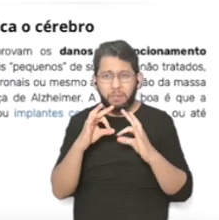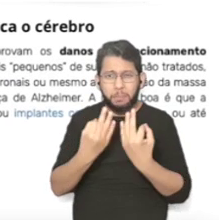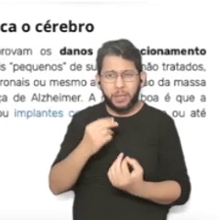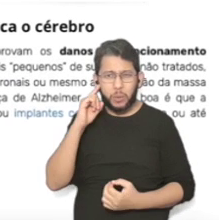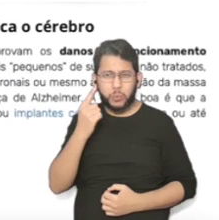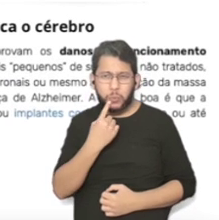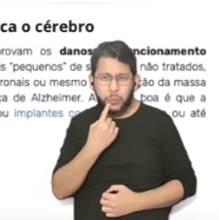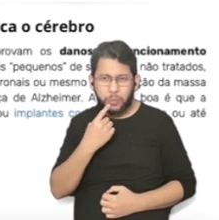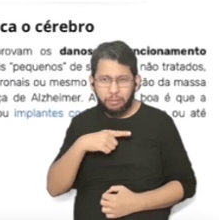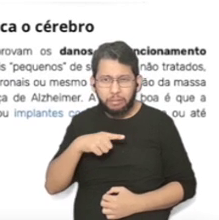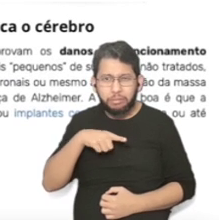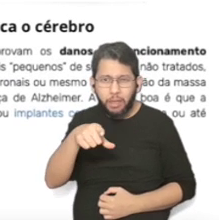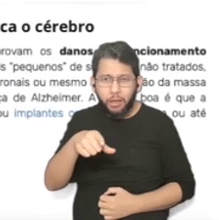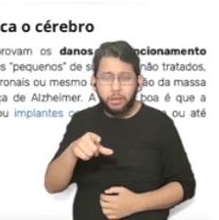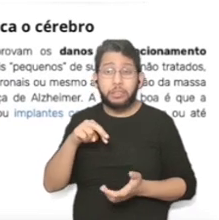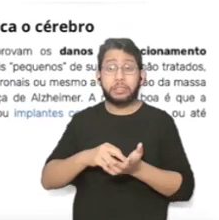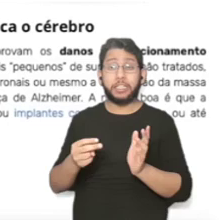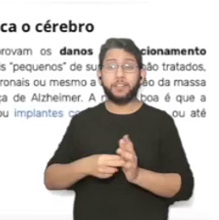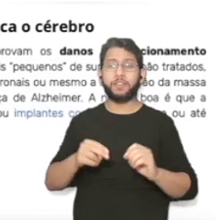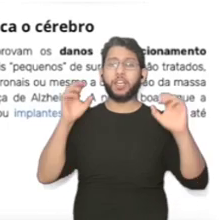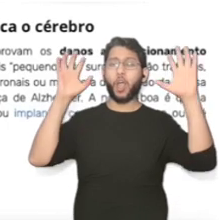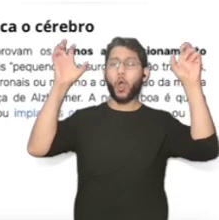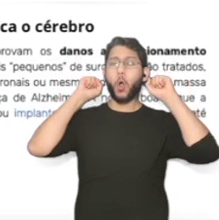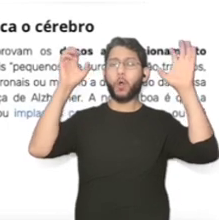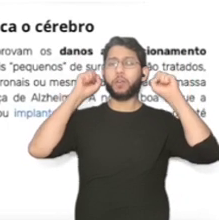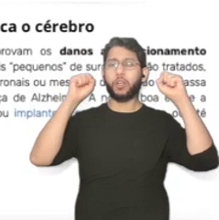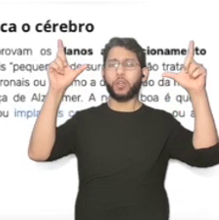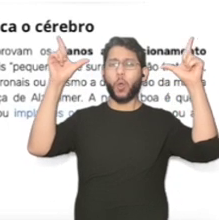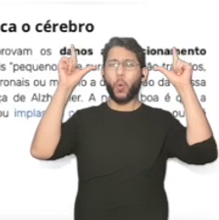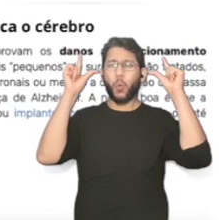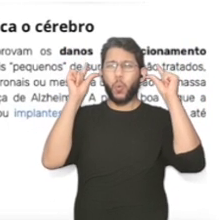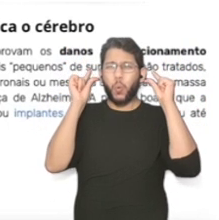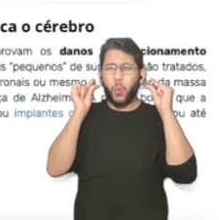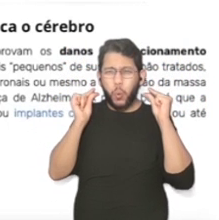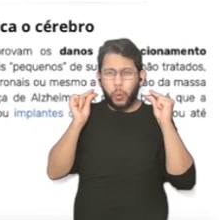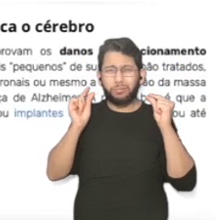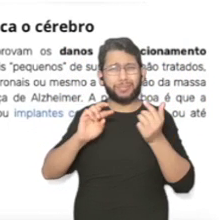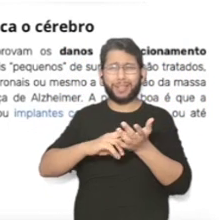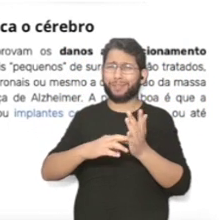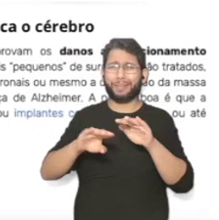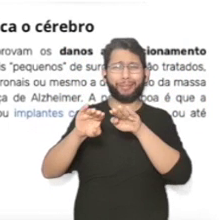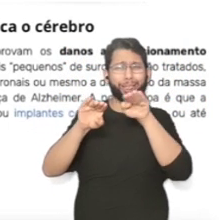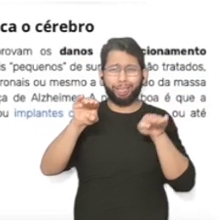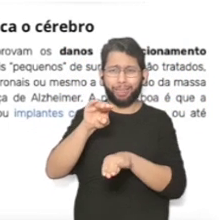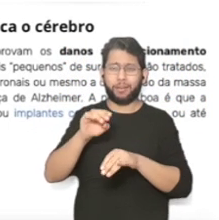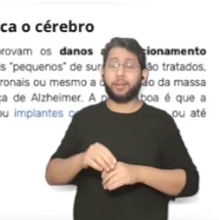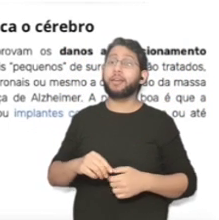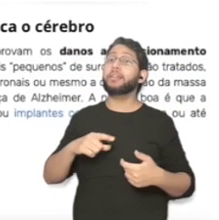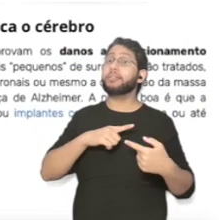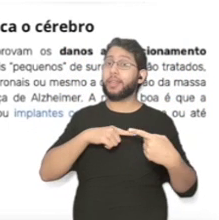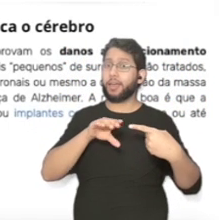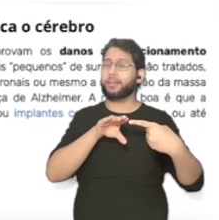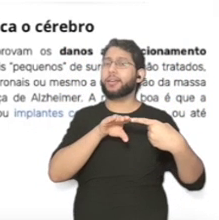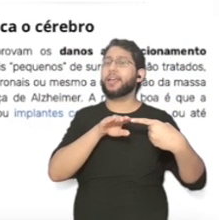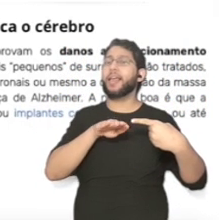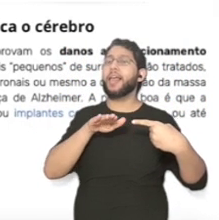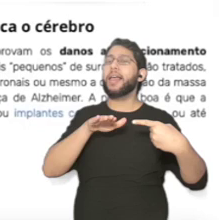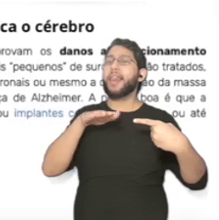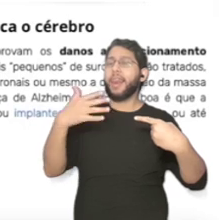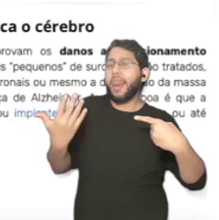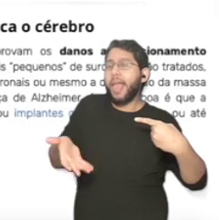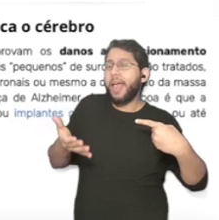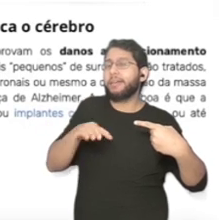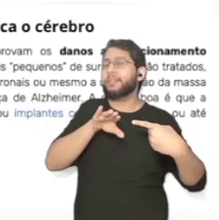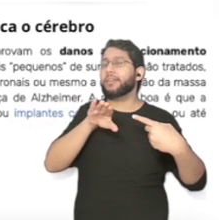dizer: existe um surdo na sua família? Surdez é a diminuição da capacidade auditiva abaixo de níveis considerados normais. Classificamos a surdez em